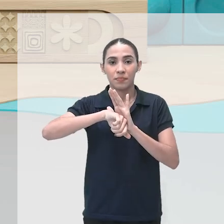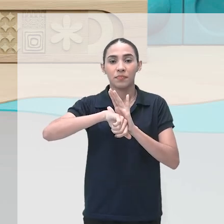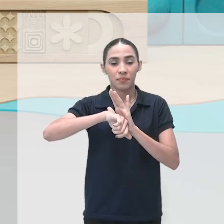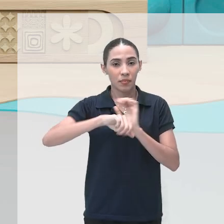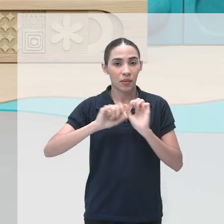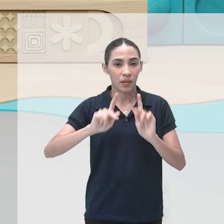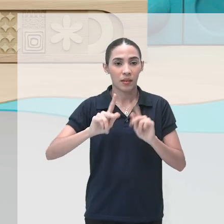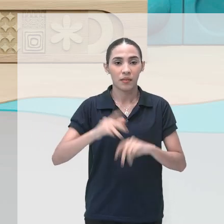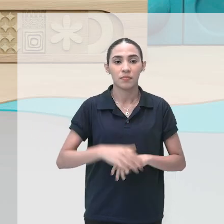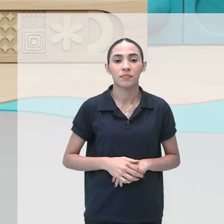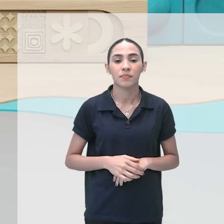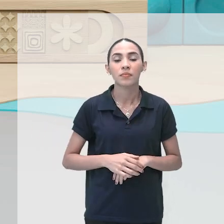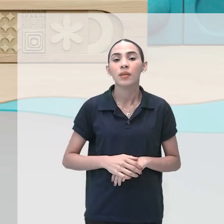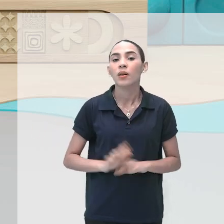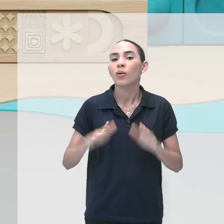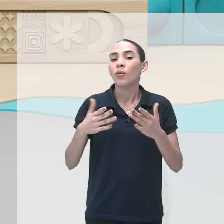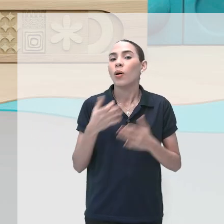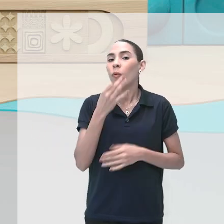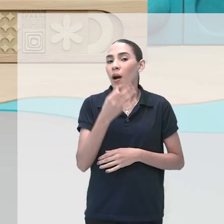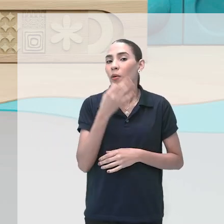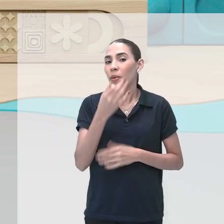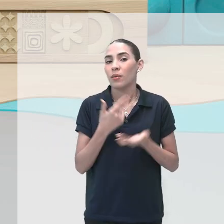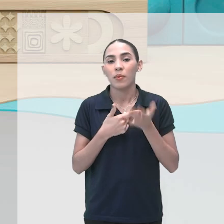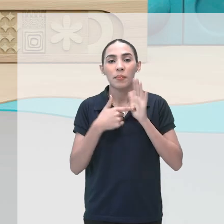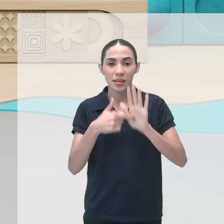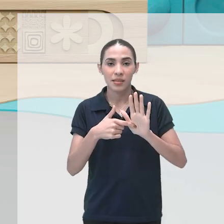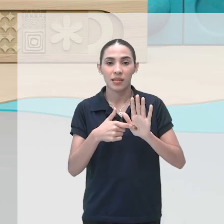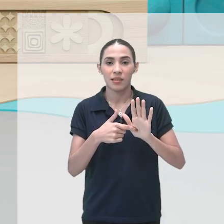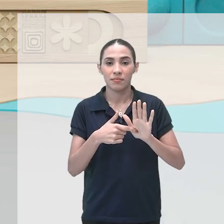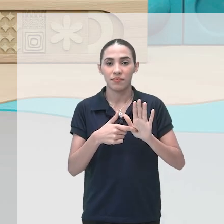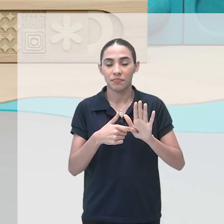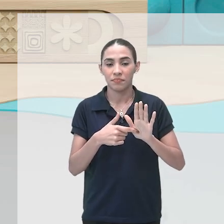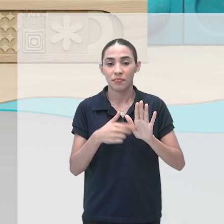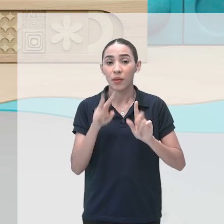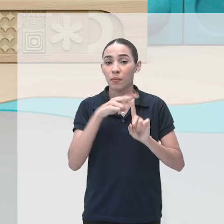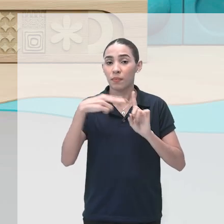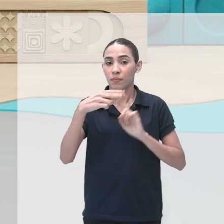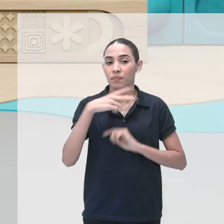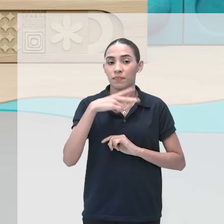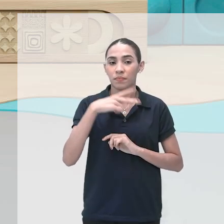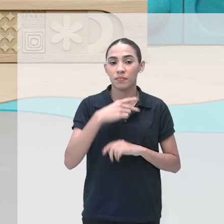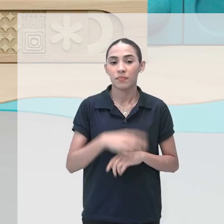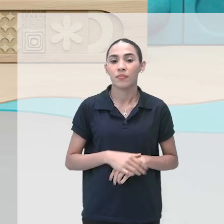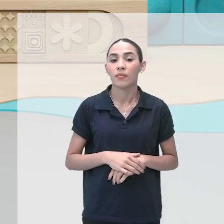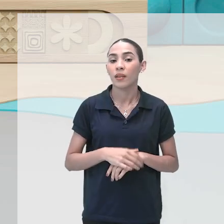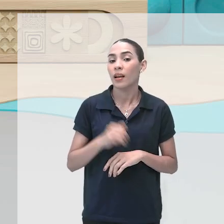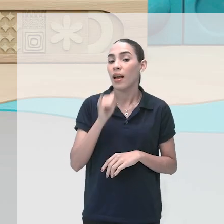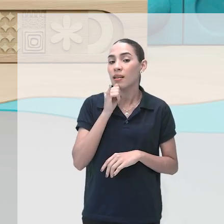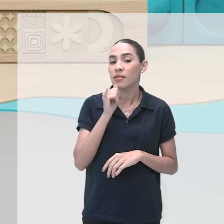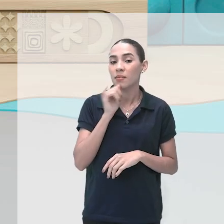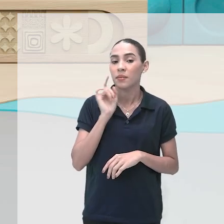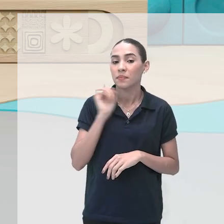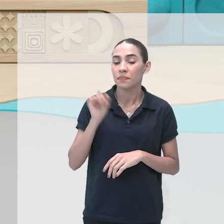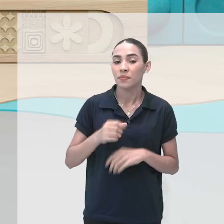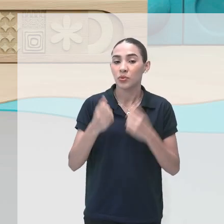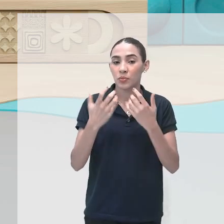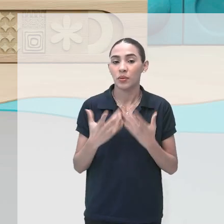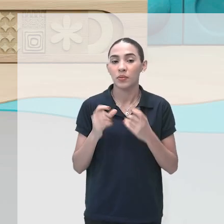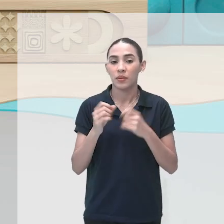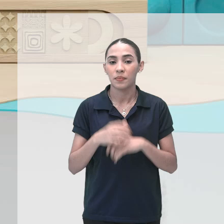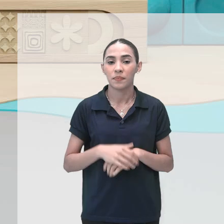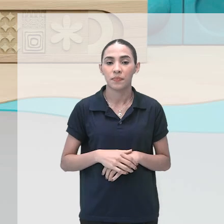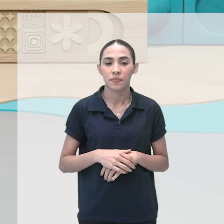crimes, ok? E quais argumentos ele apresenta para esse ponto de vista? Vamos observar. Ele diz que